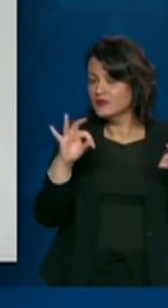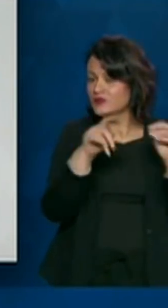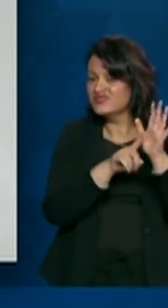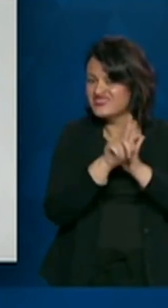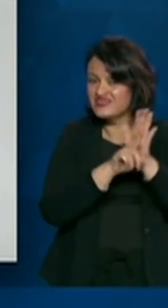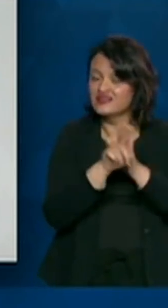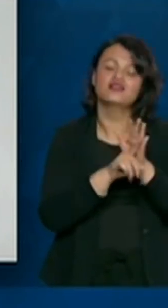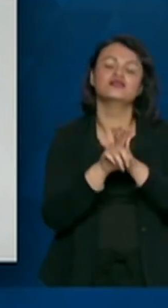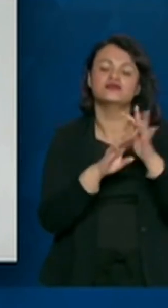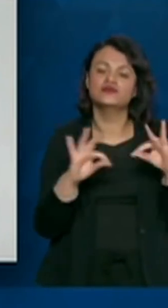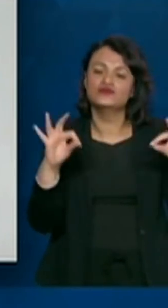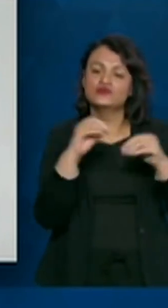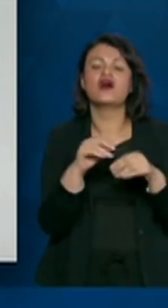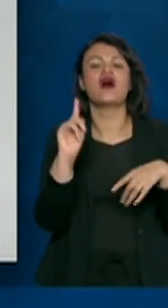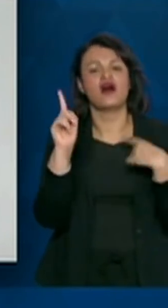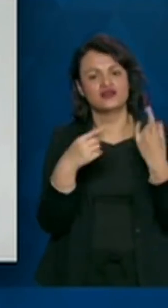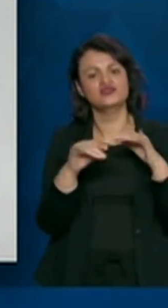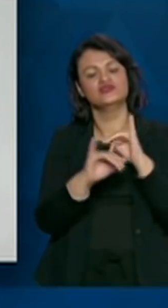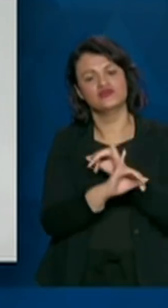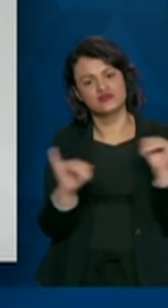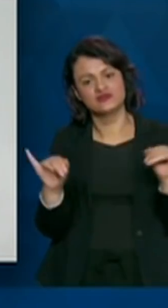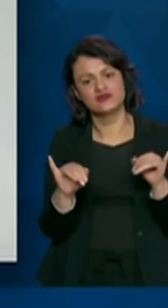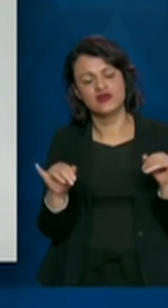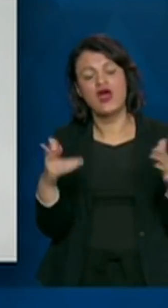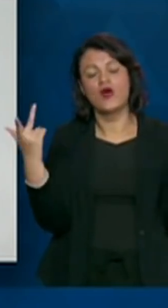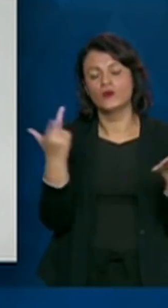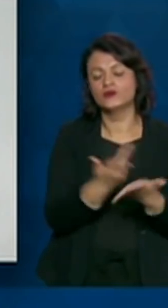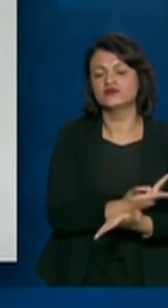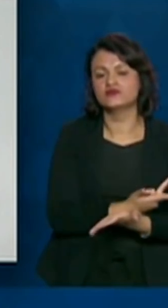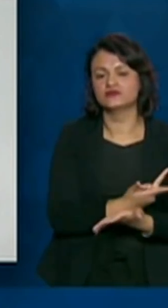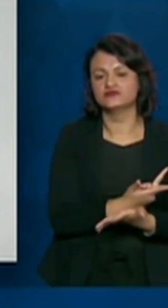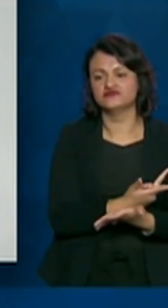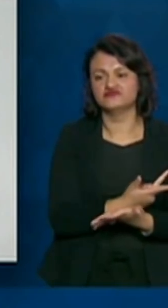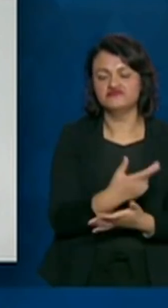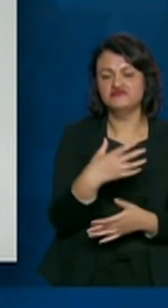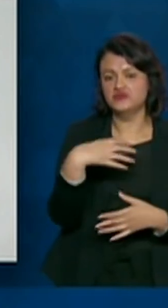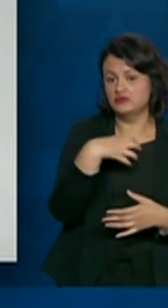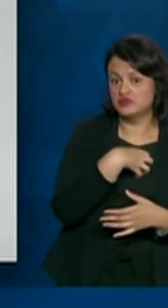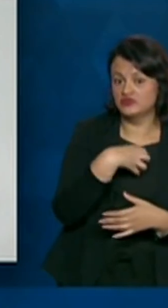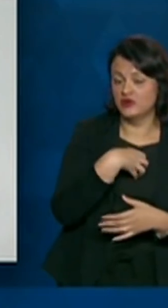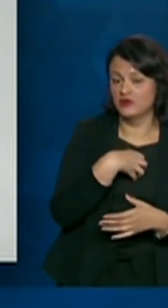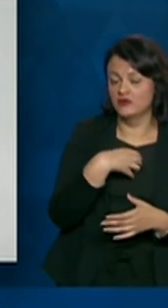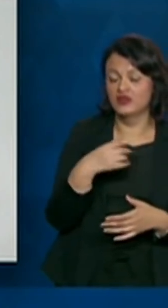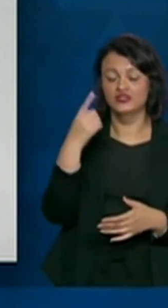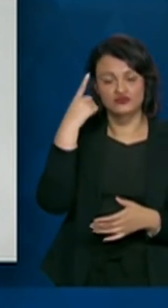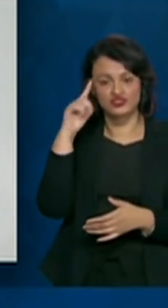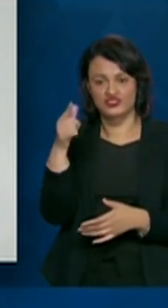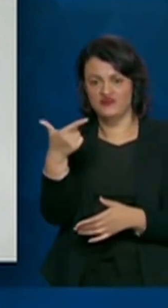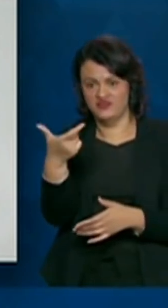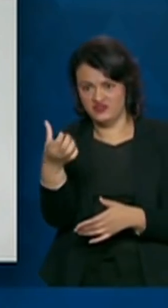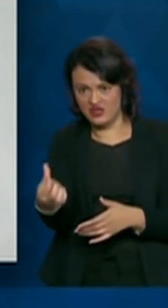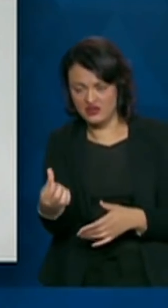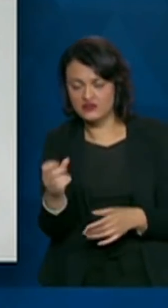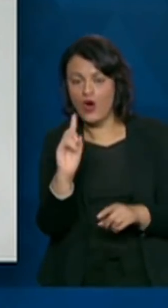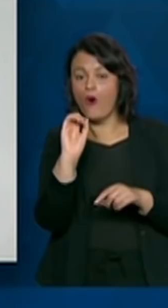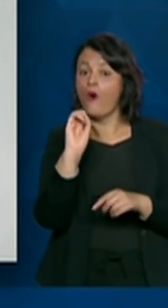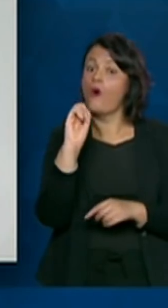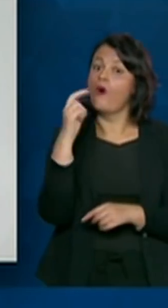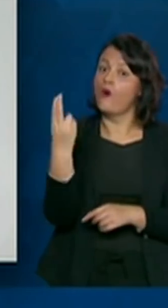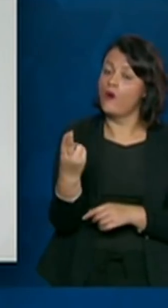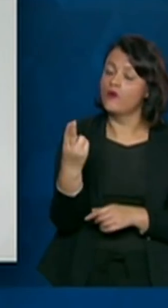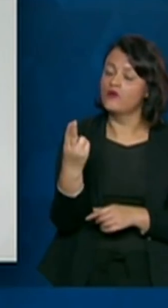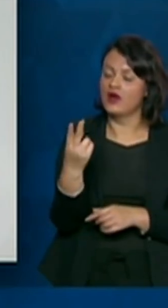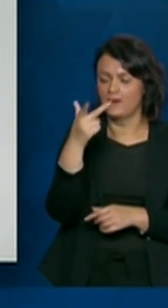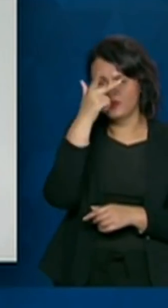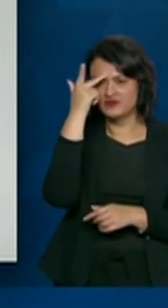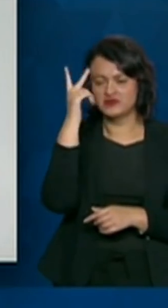de investigação, definir se esses casos tiveram sintomatologia antes do dia 26 ou se trata apenas de um